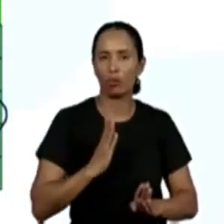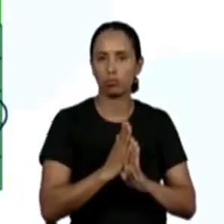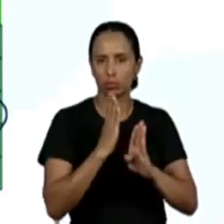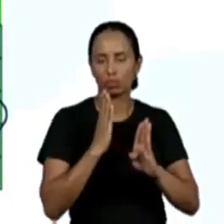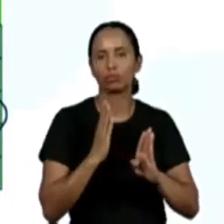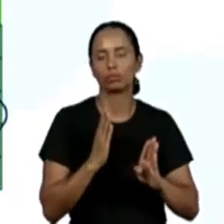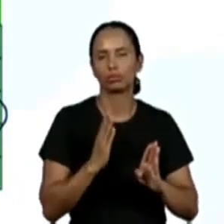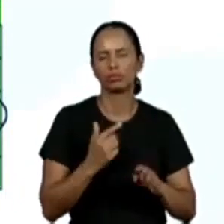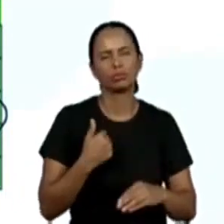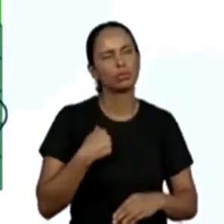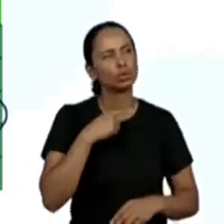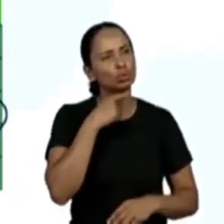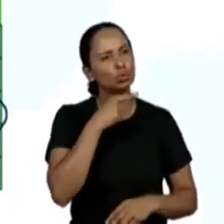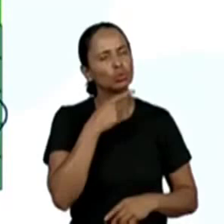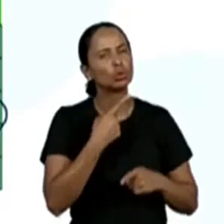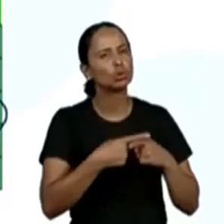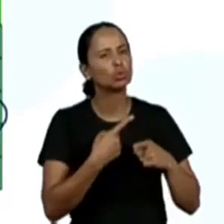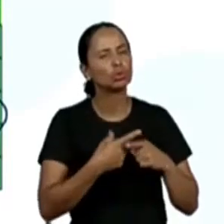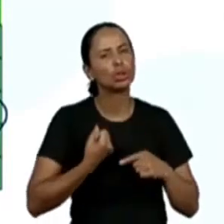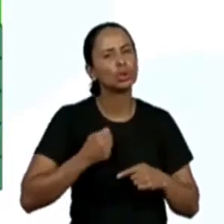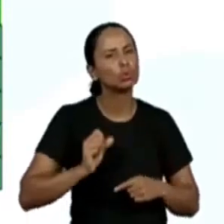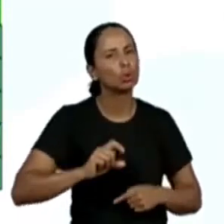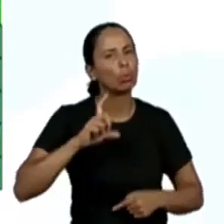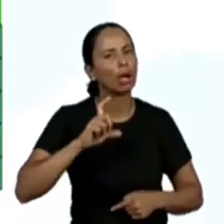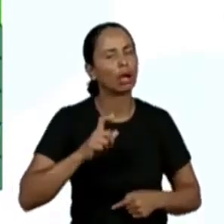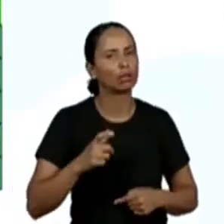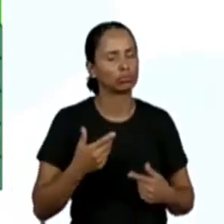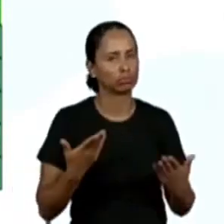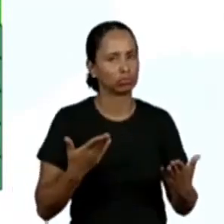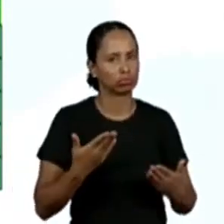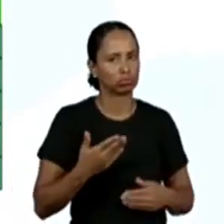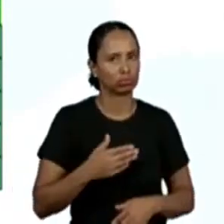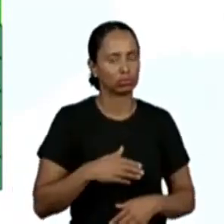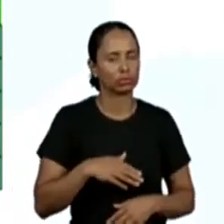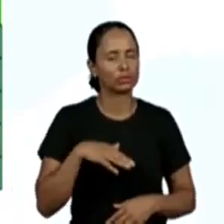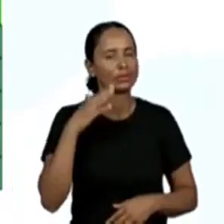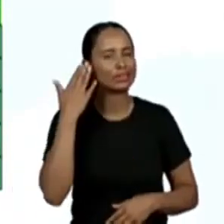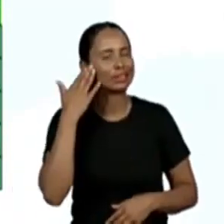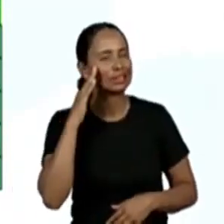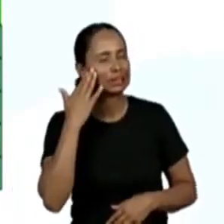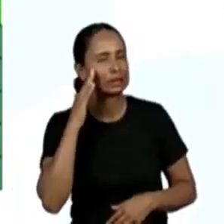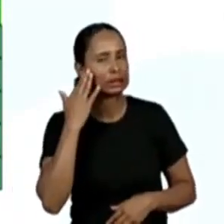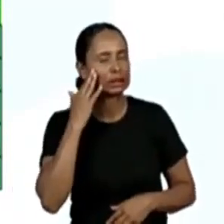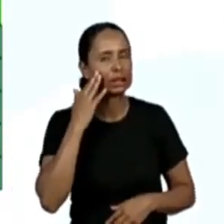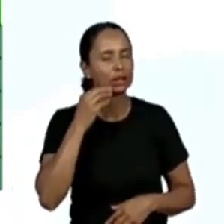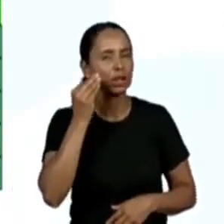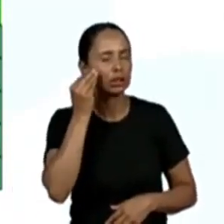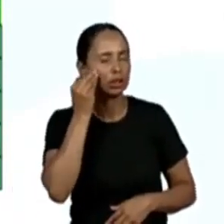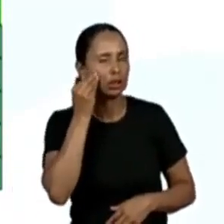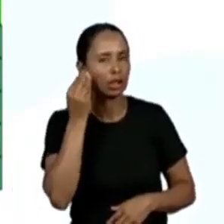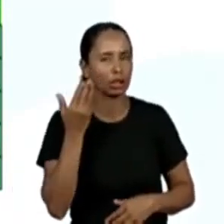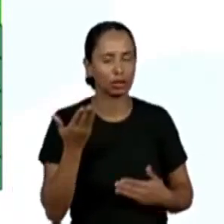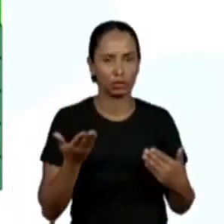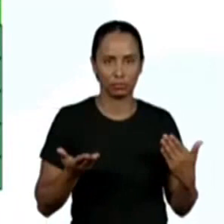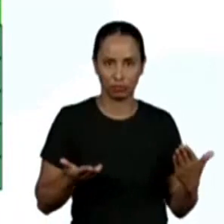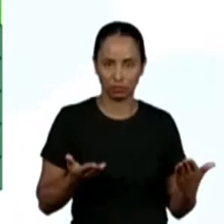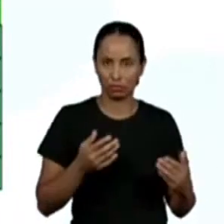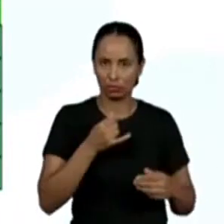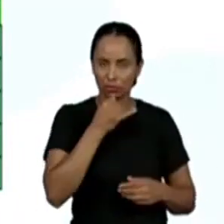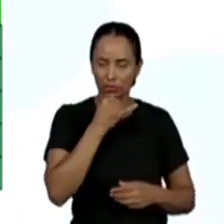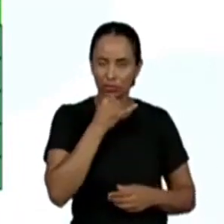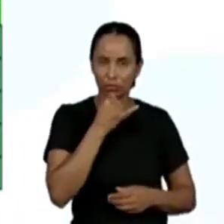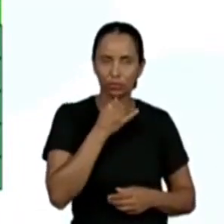seria o maior? Vamos tentar entender, ó. Vamos tentar entender escrevendo esses dois números, né? Quando eu